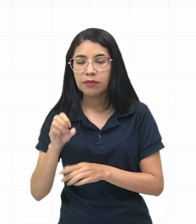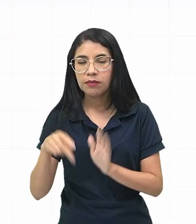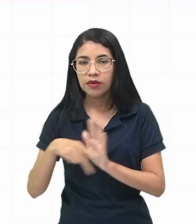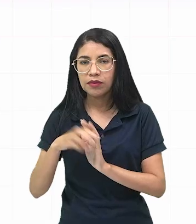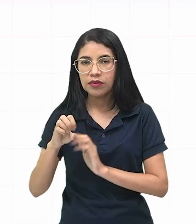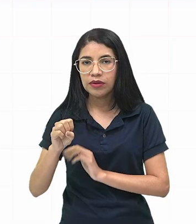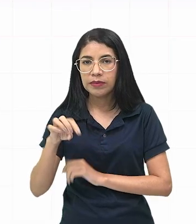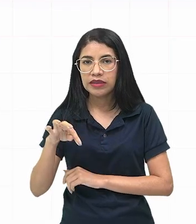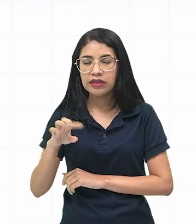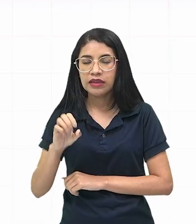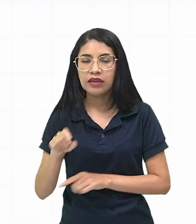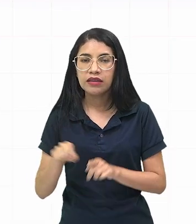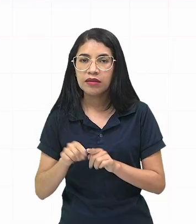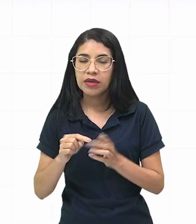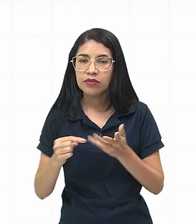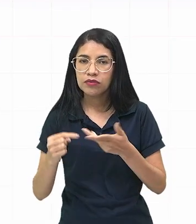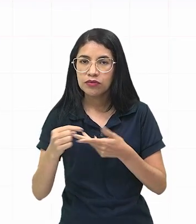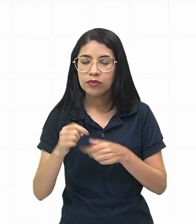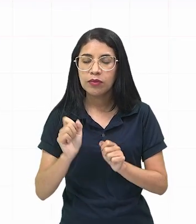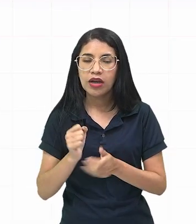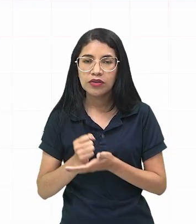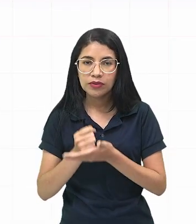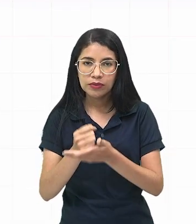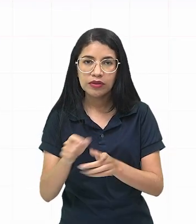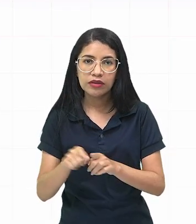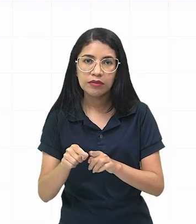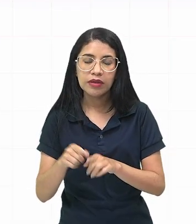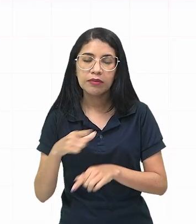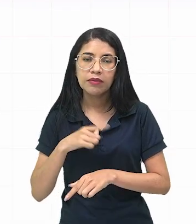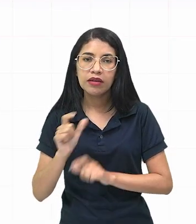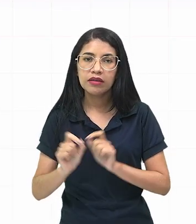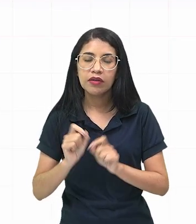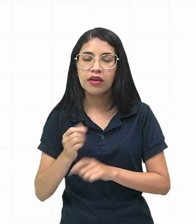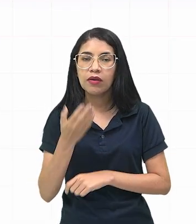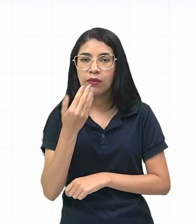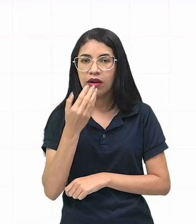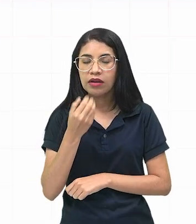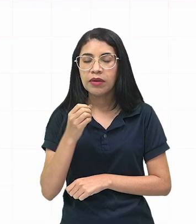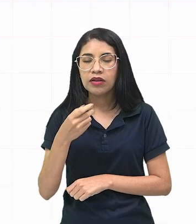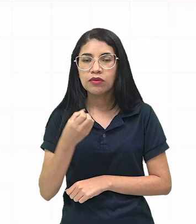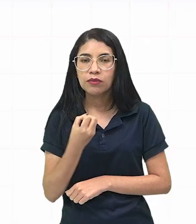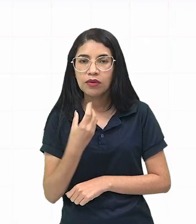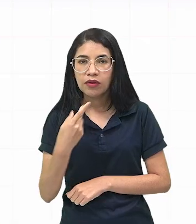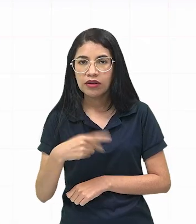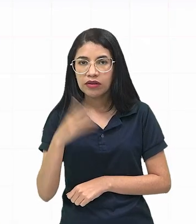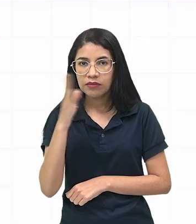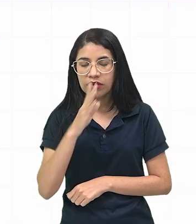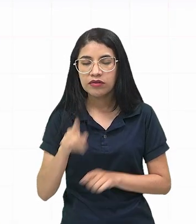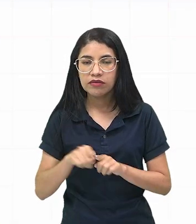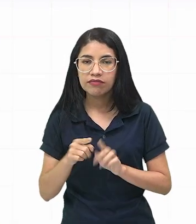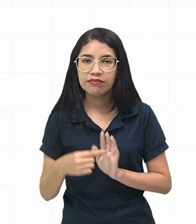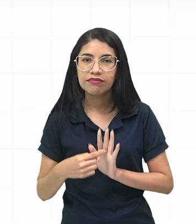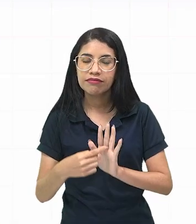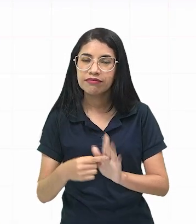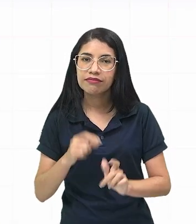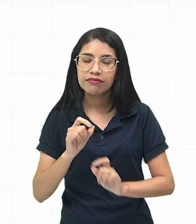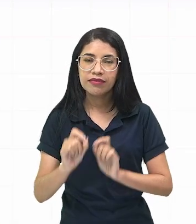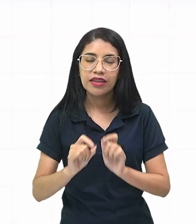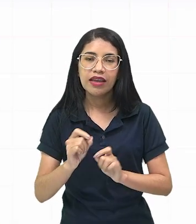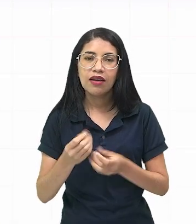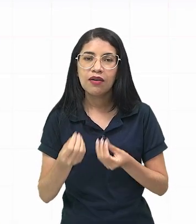MST, como a gente vai ver, tudo isso contribui para a oferta de alimentos no país e demonstra também